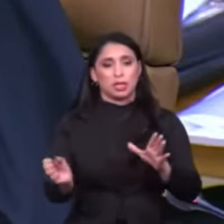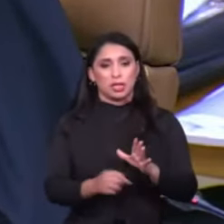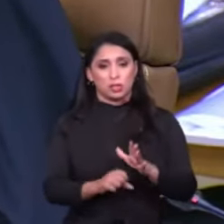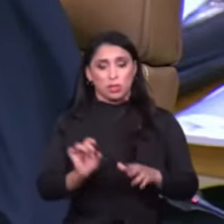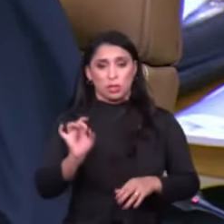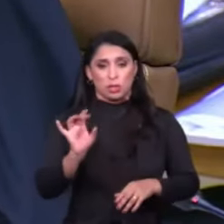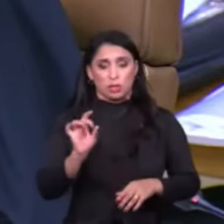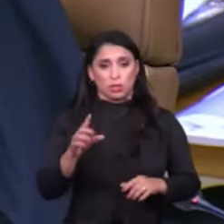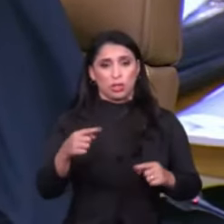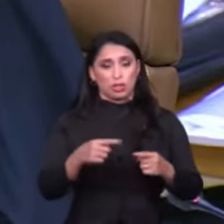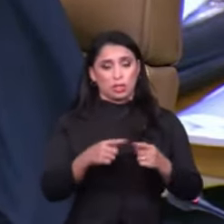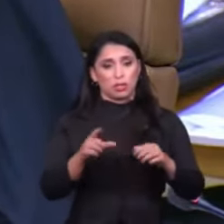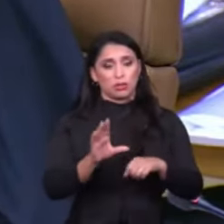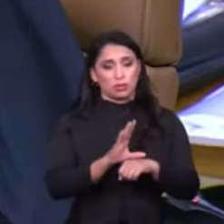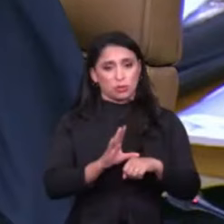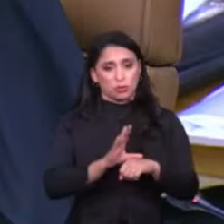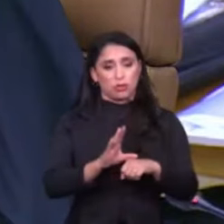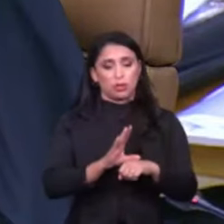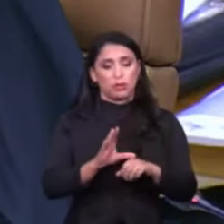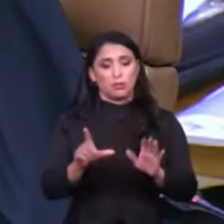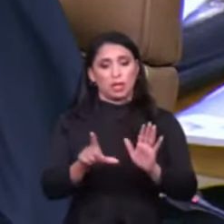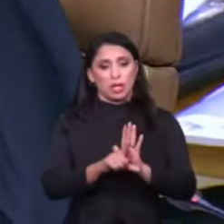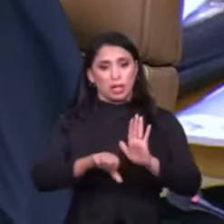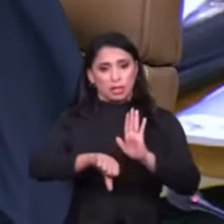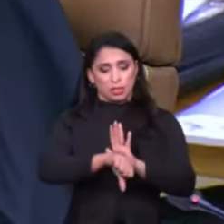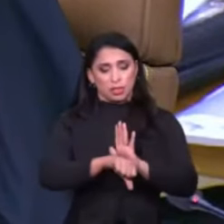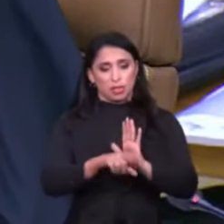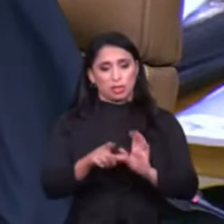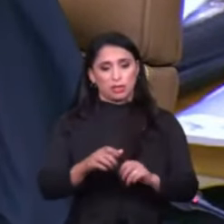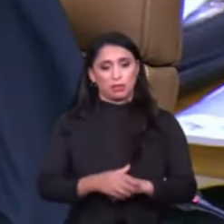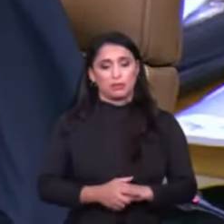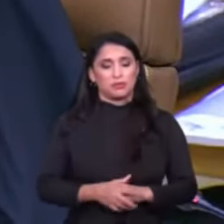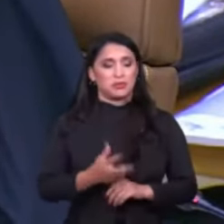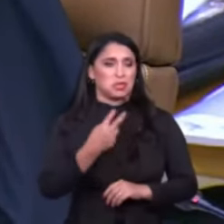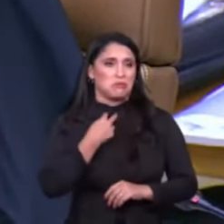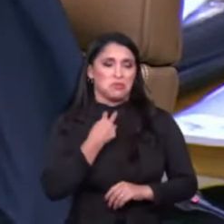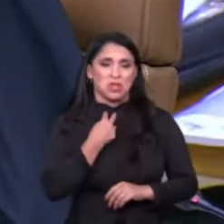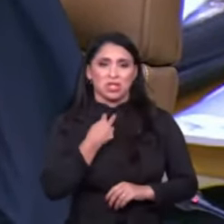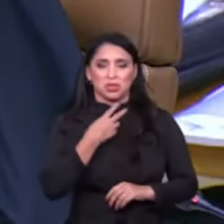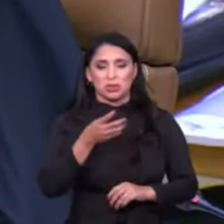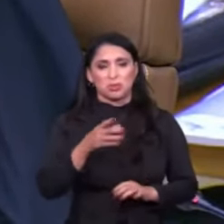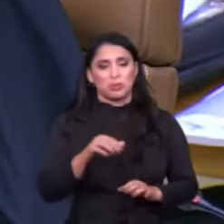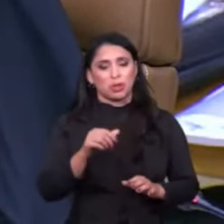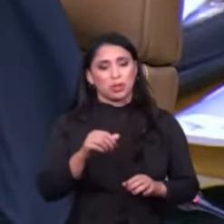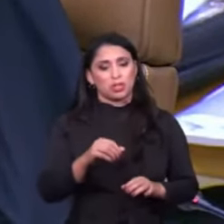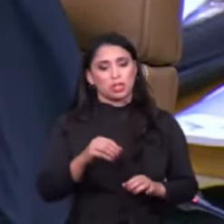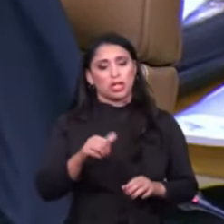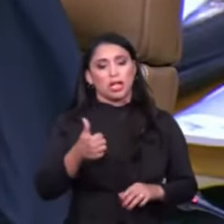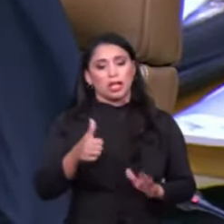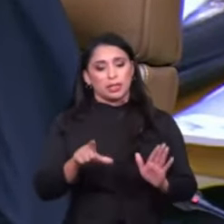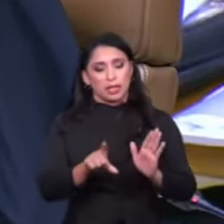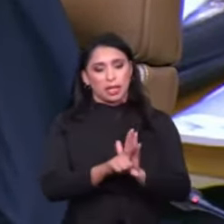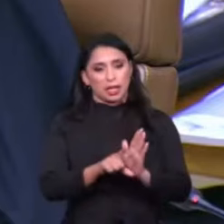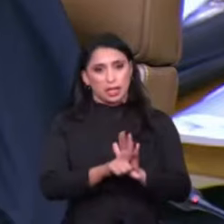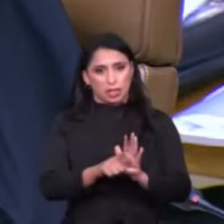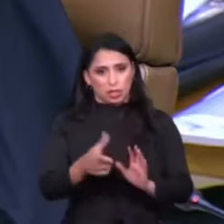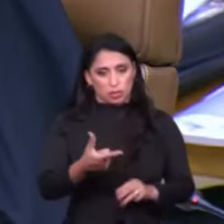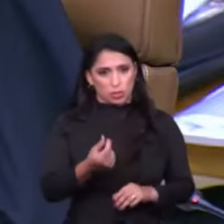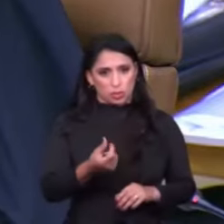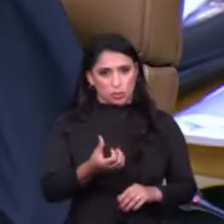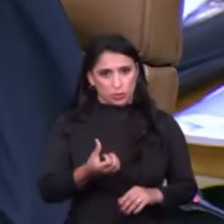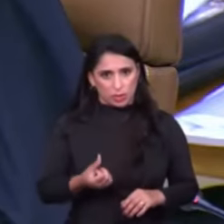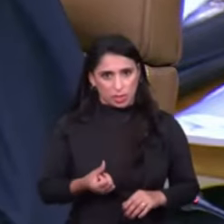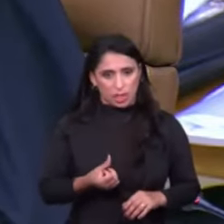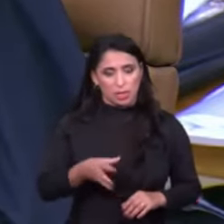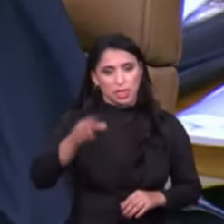opções constitucionais passíveis de adoção pela lei incriminadora. Não se pode, na interpretação da Lei 11.343 de 2006,